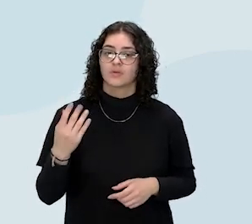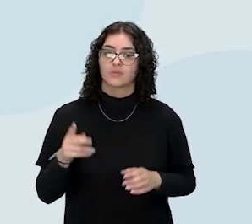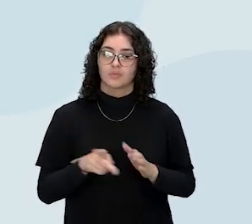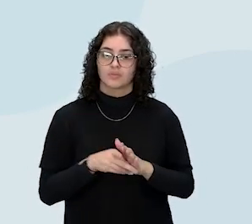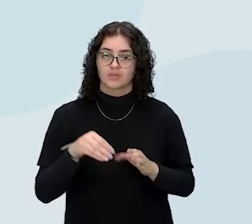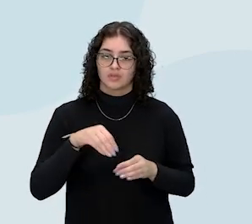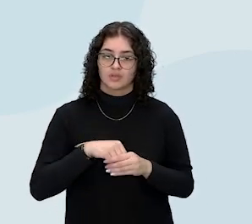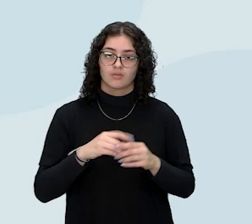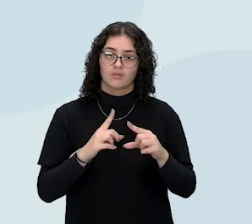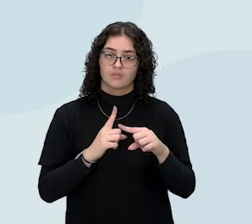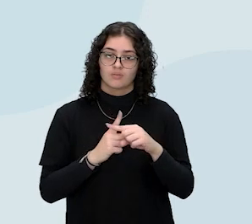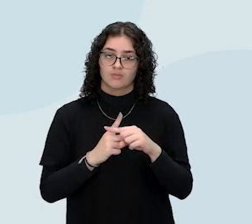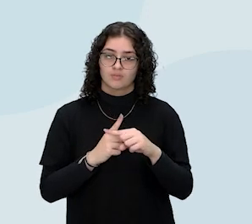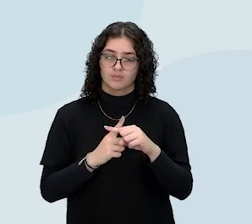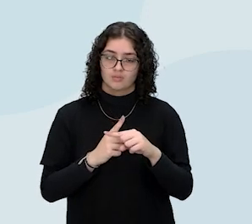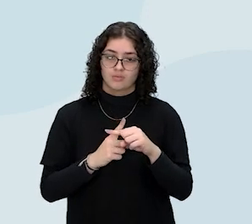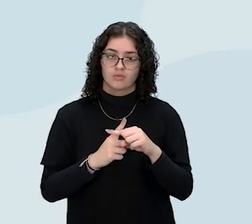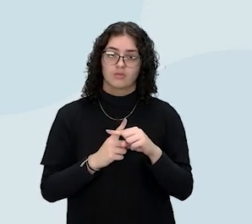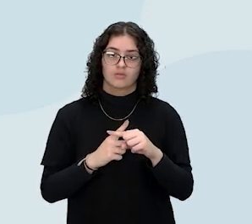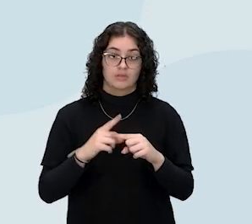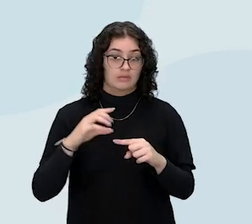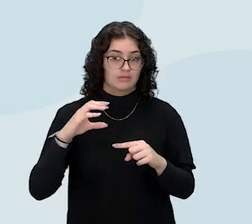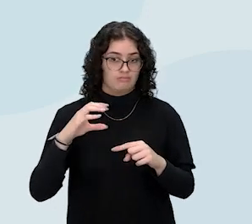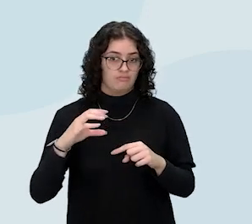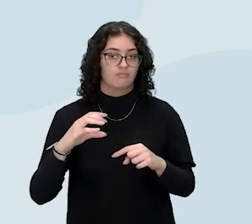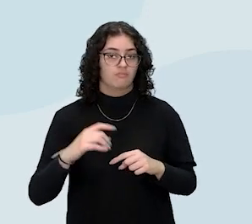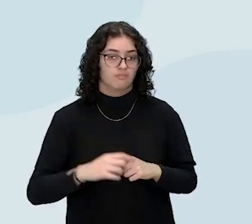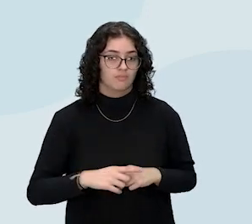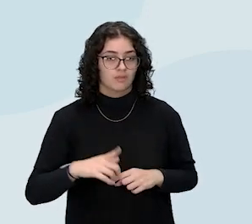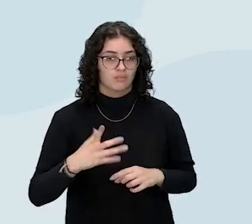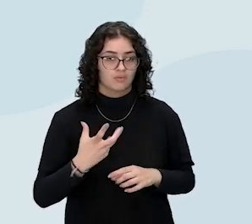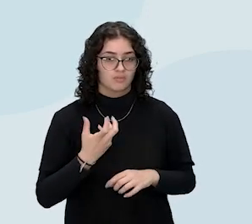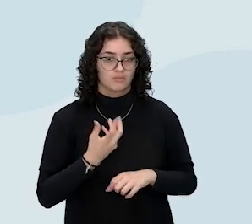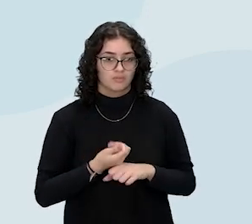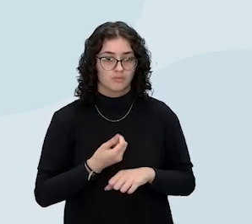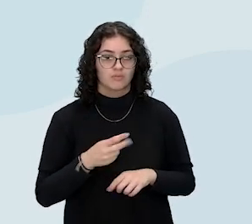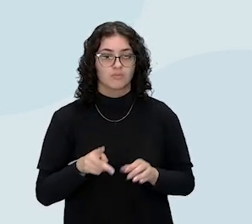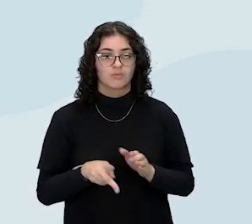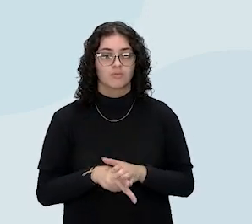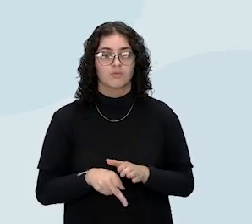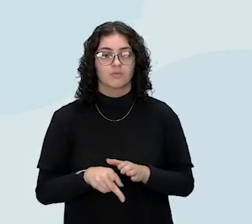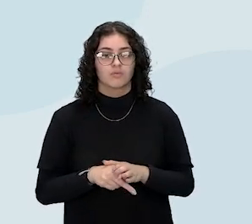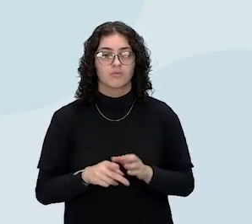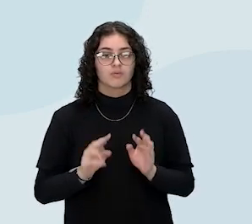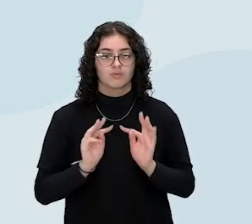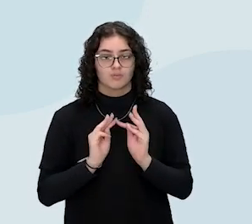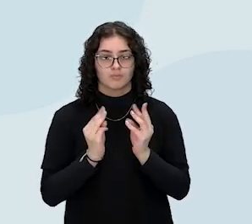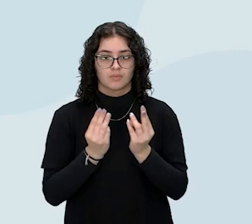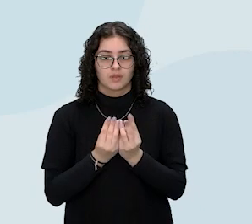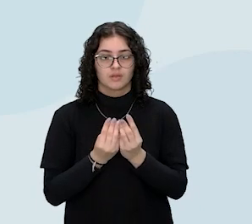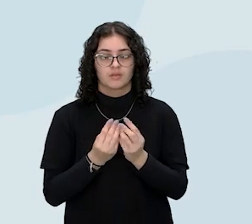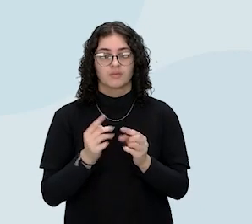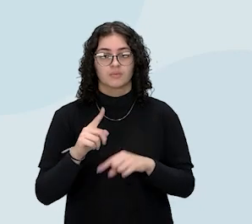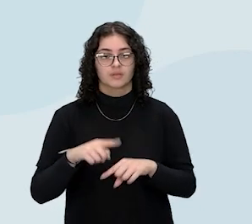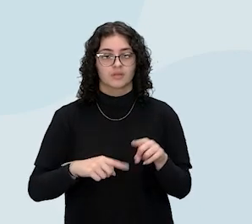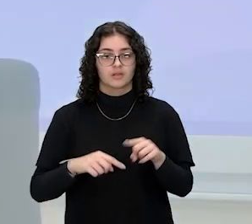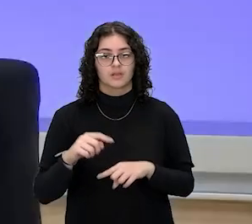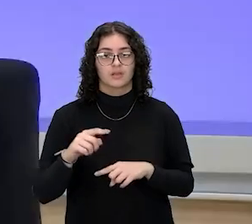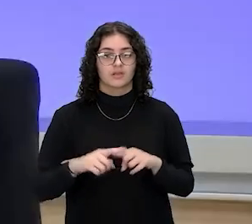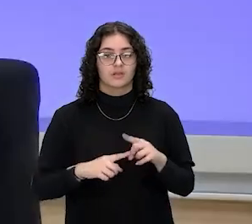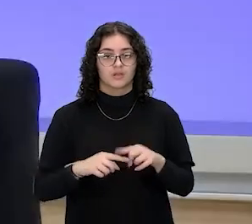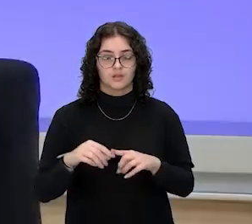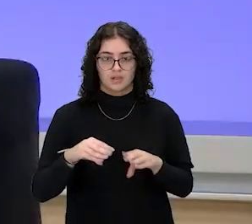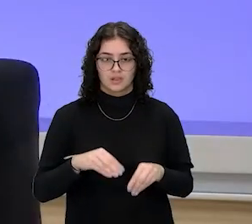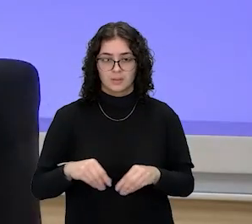cargas positivas, cátions, que são absorvidas por massa de material de solo seco. É esse o